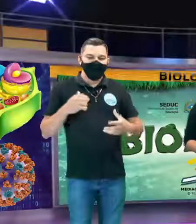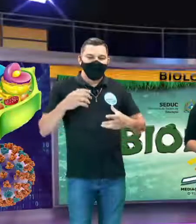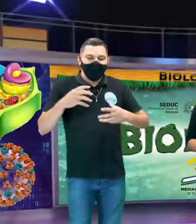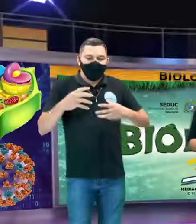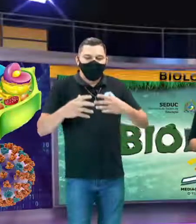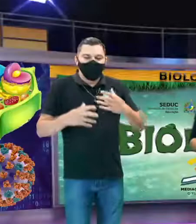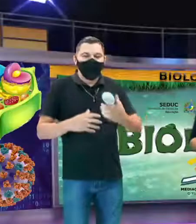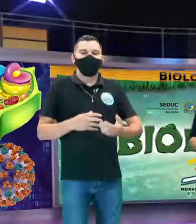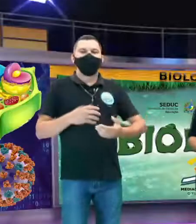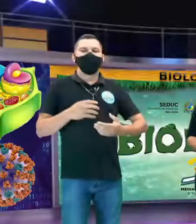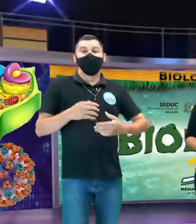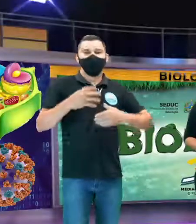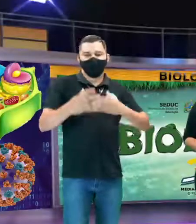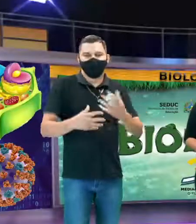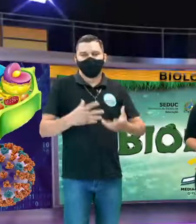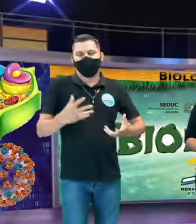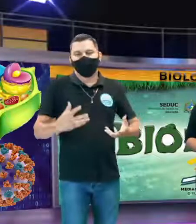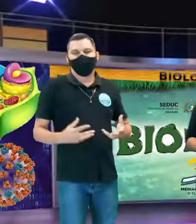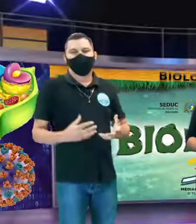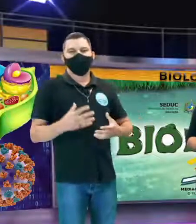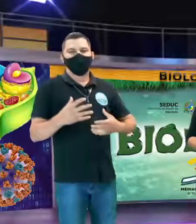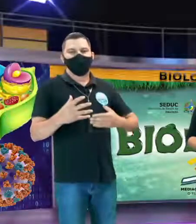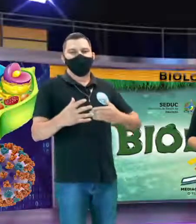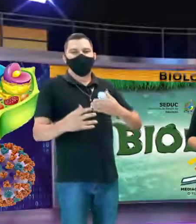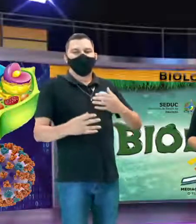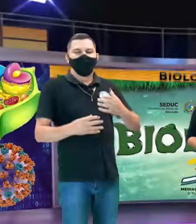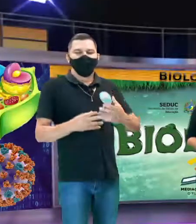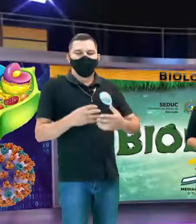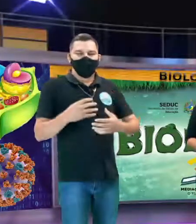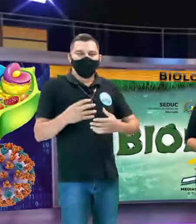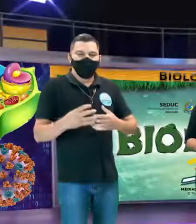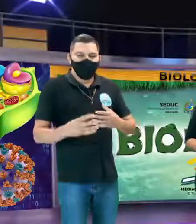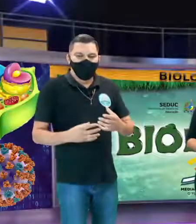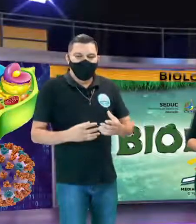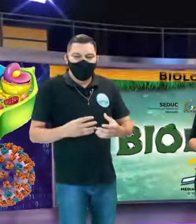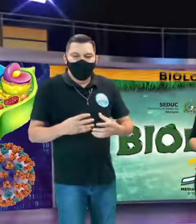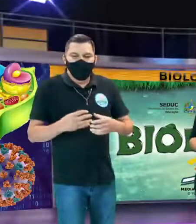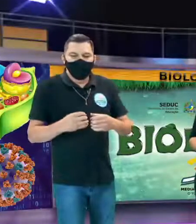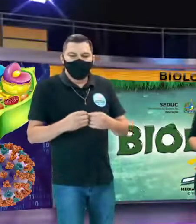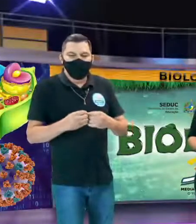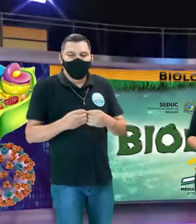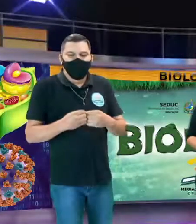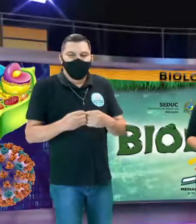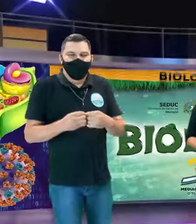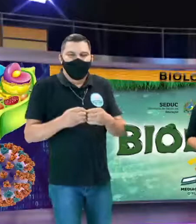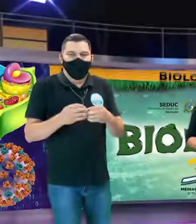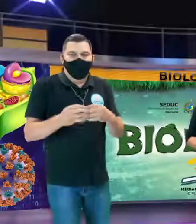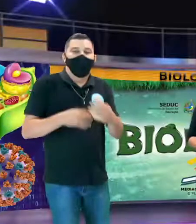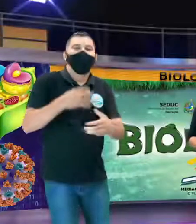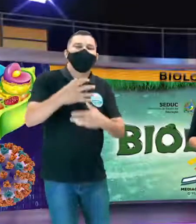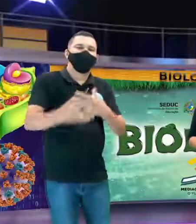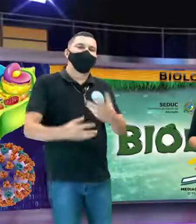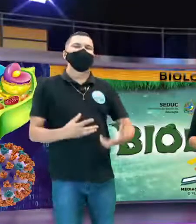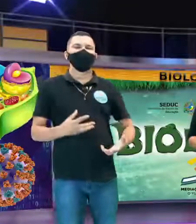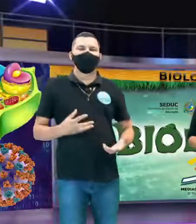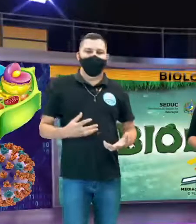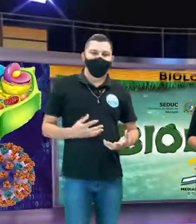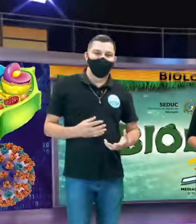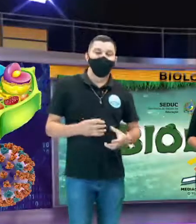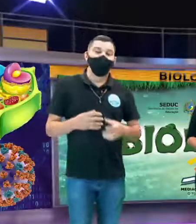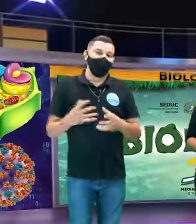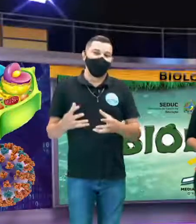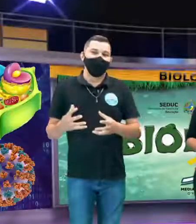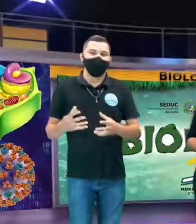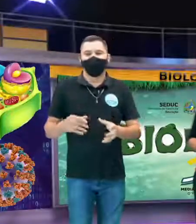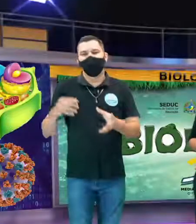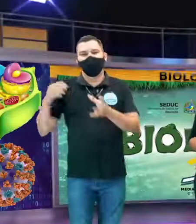estar estudando sobre... Nós, né, na verdade, nós vamos estar estudando sobre coisas, as maiores